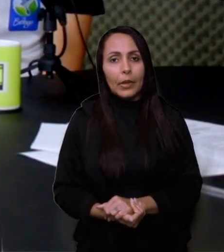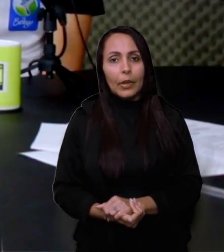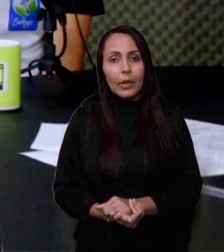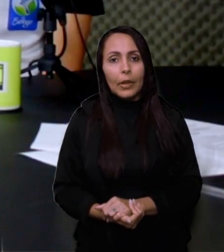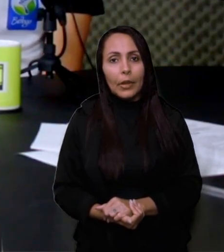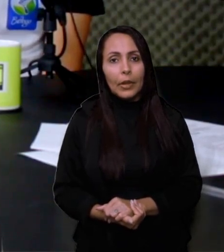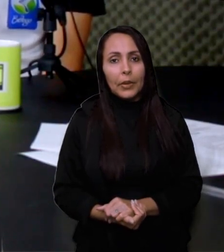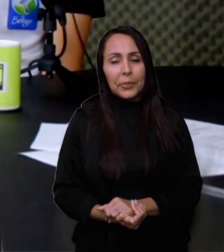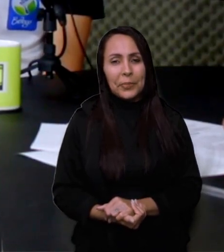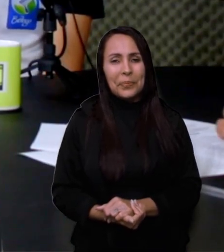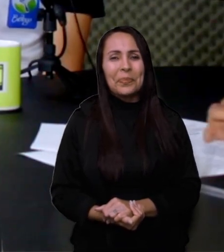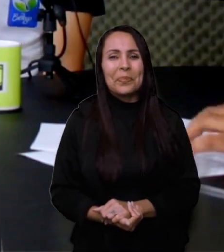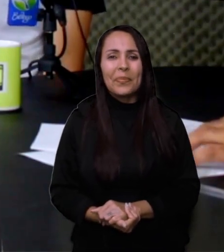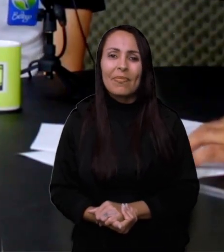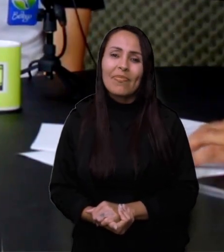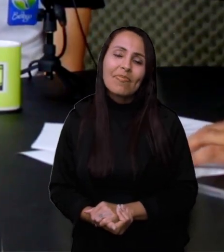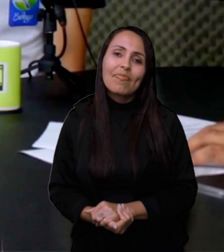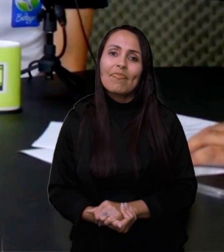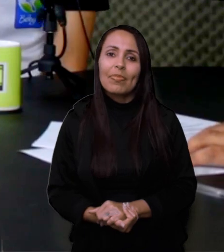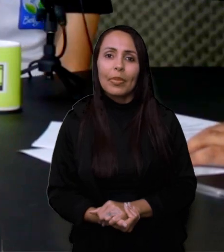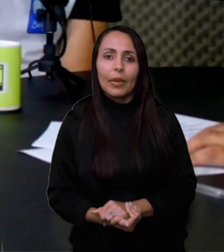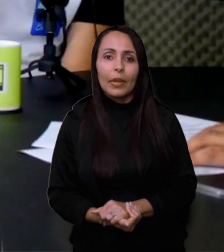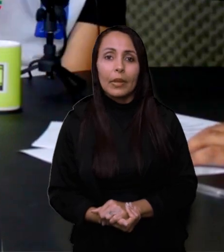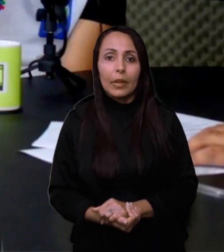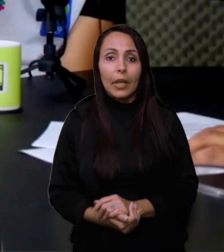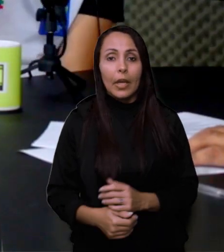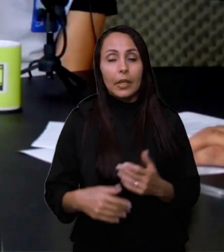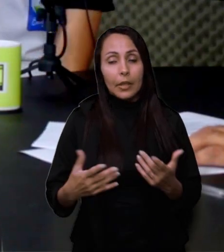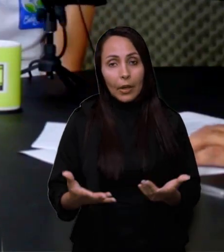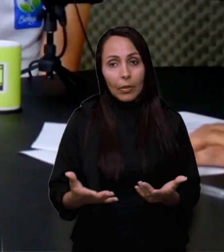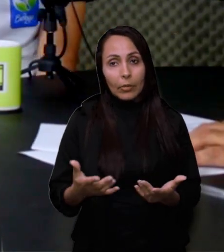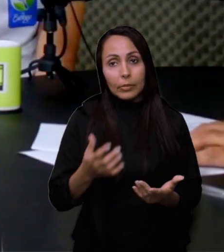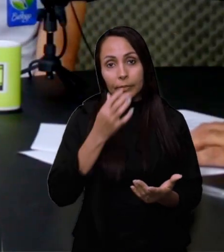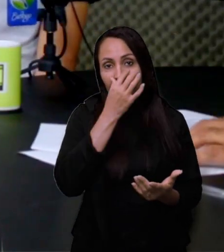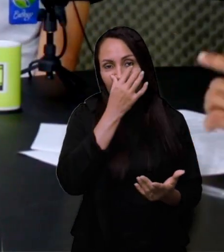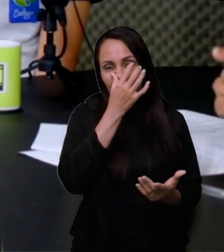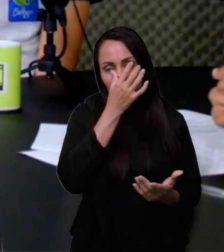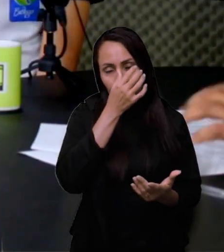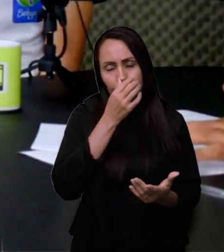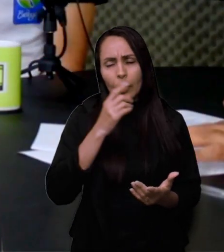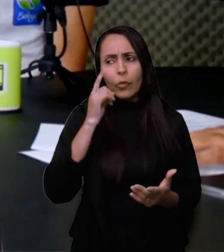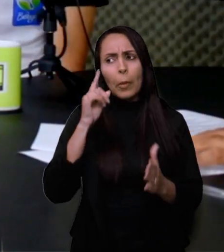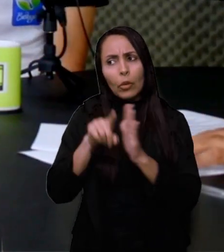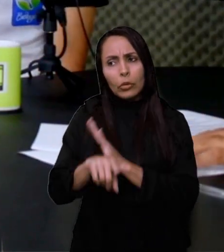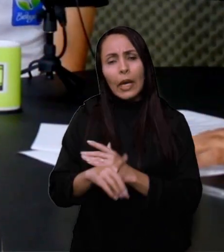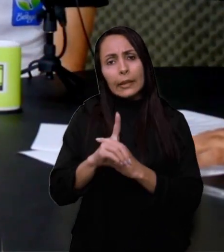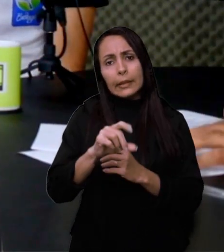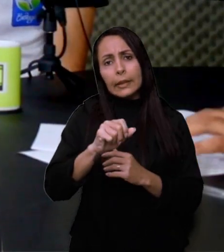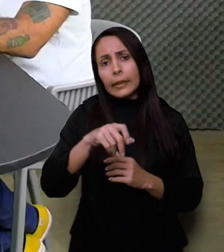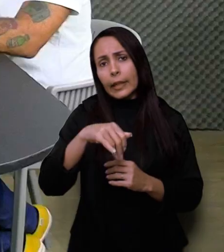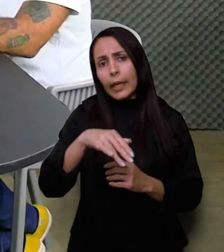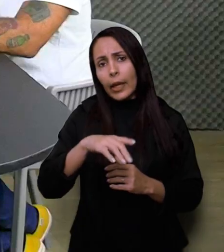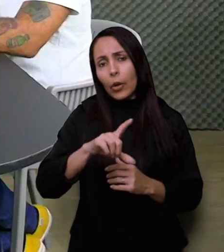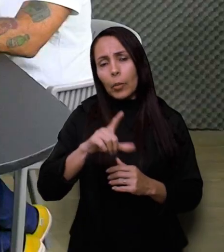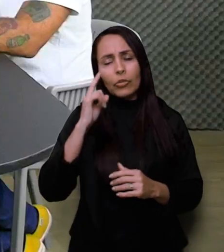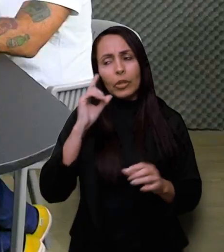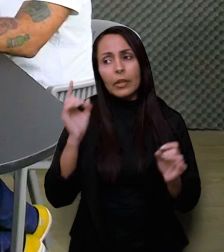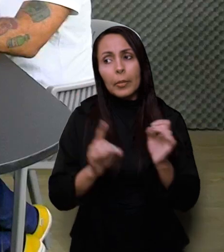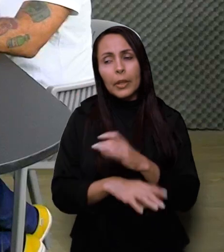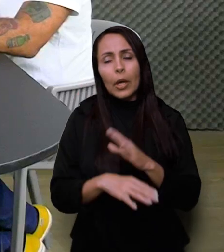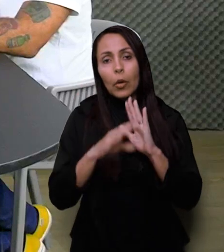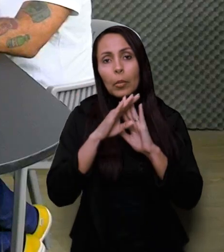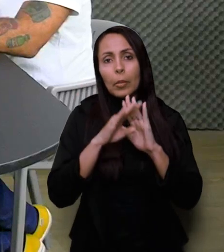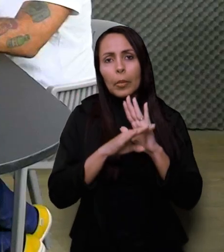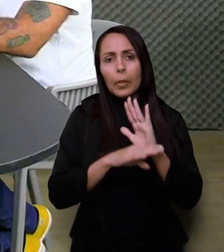sim. Aí, pronto. Nossa, involuntário, né? Situação. Daniel, eu vou fazer essa pergunta para você também, para a gente encerrar o programa. O